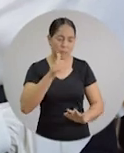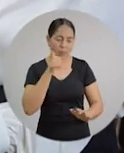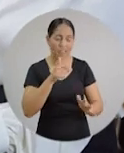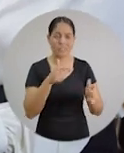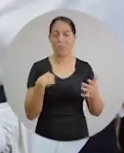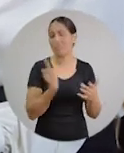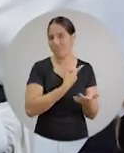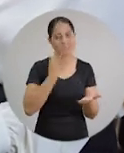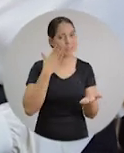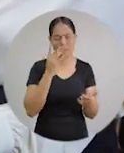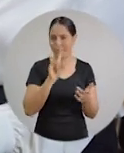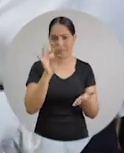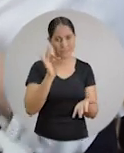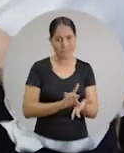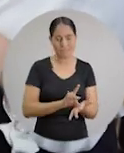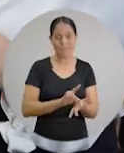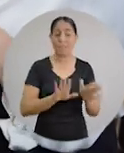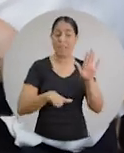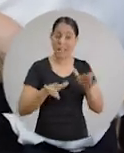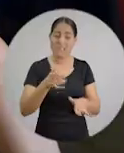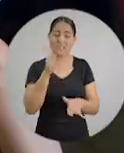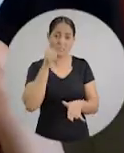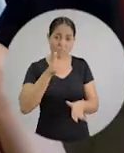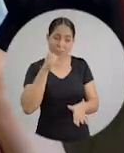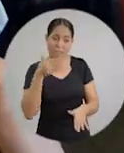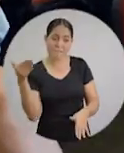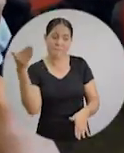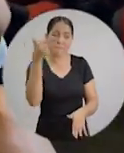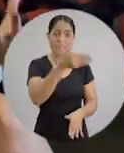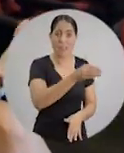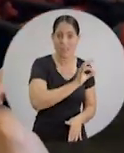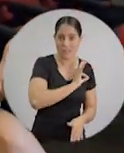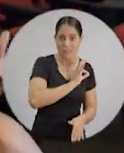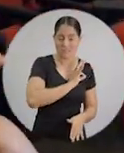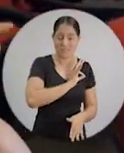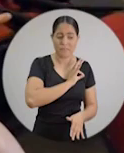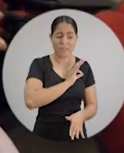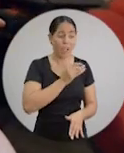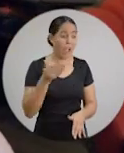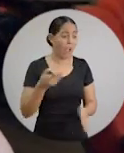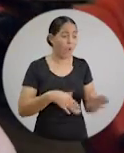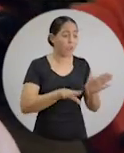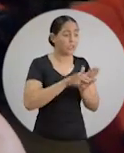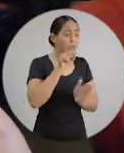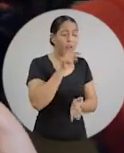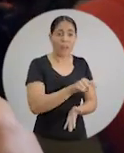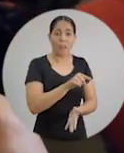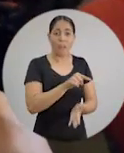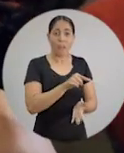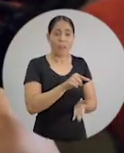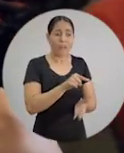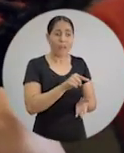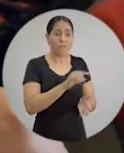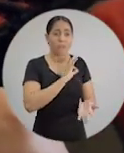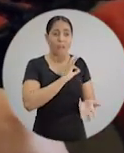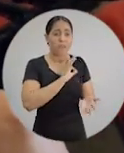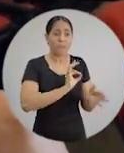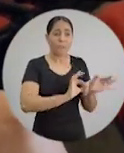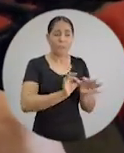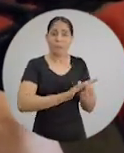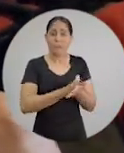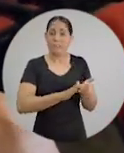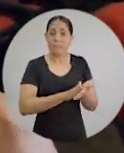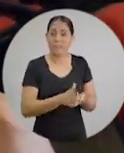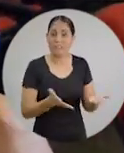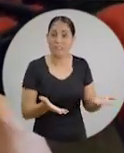a realidade. Então, hoje, a maioria das delegacias talvez não estejam efetivamente preparadas para receber essa mulher.